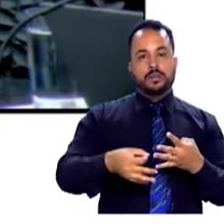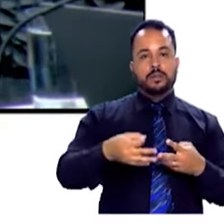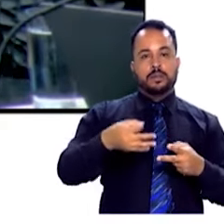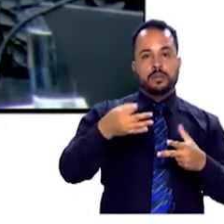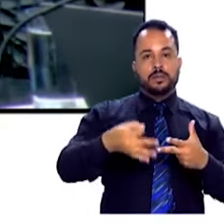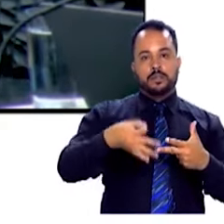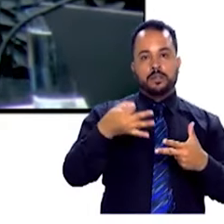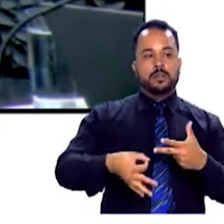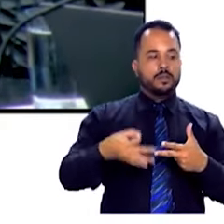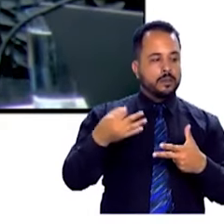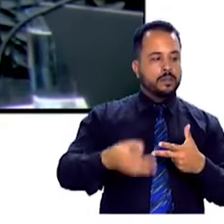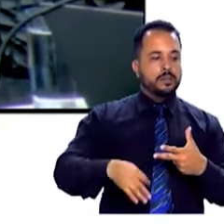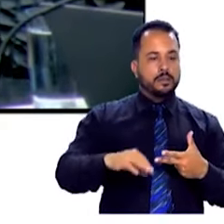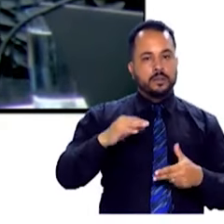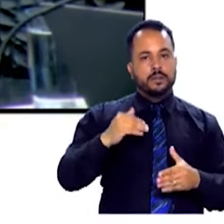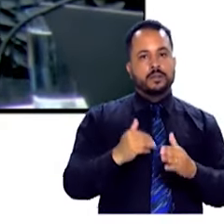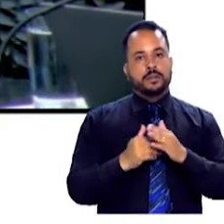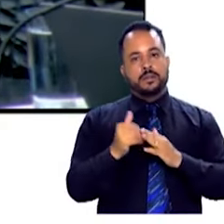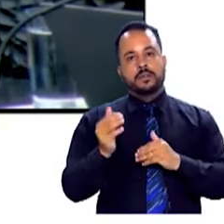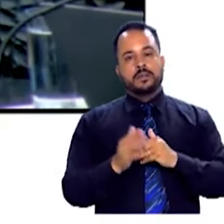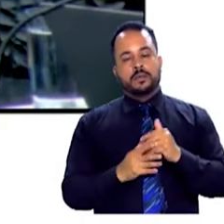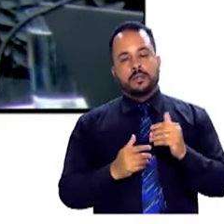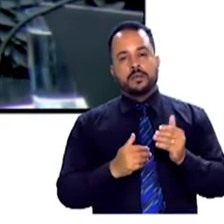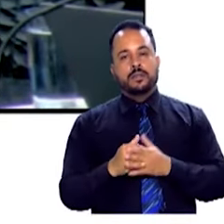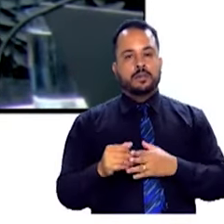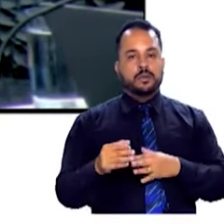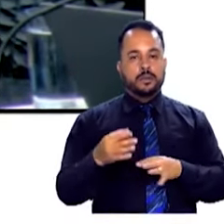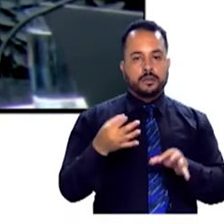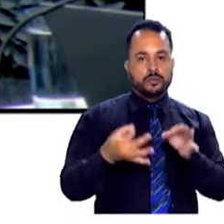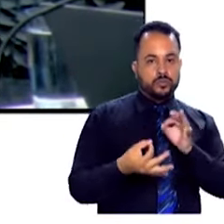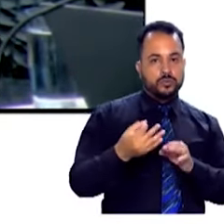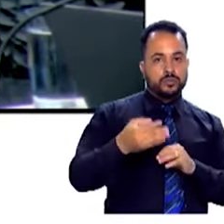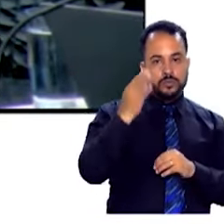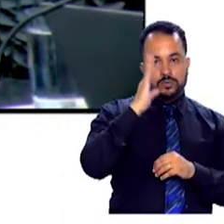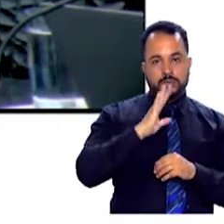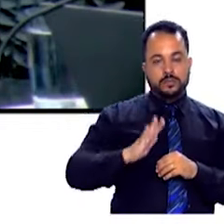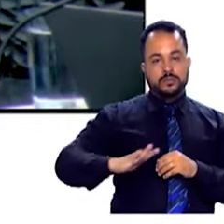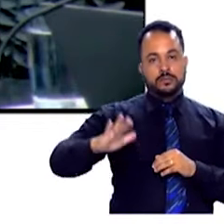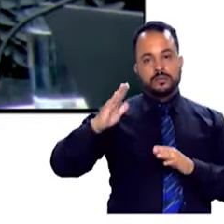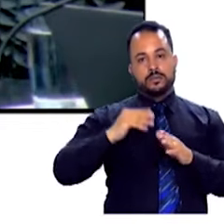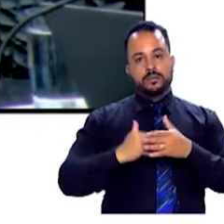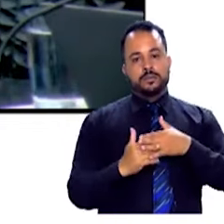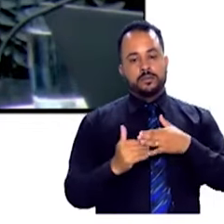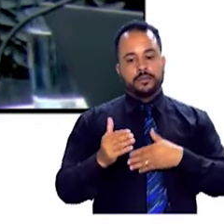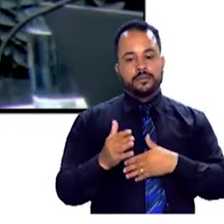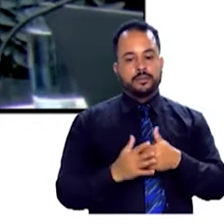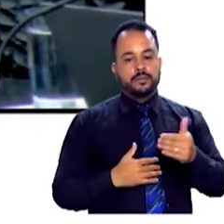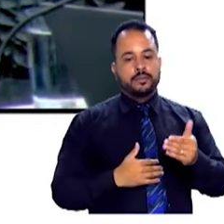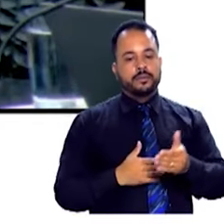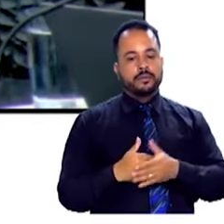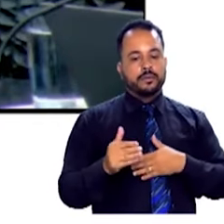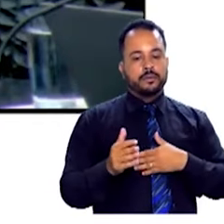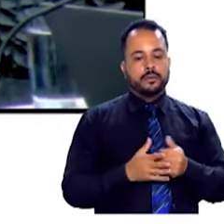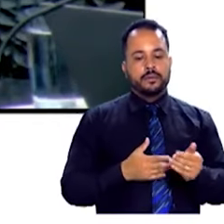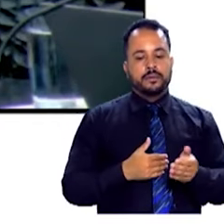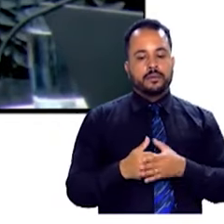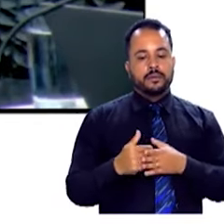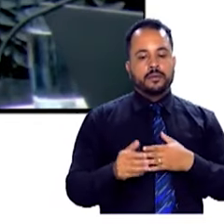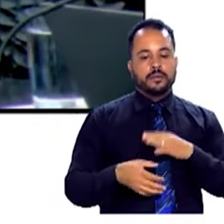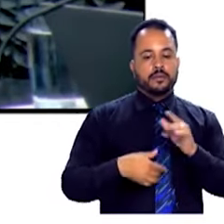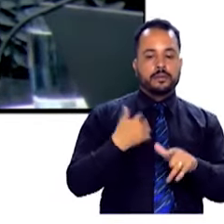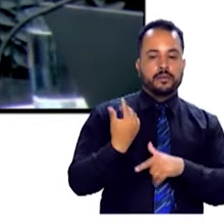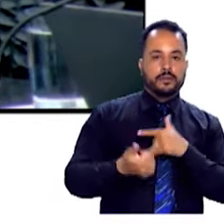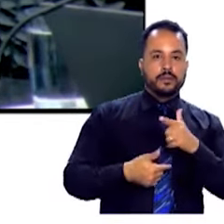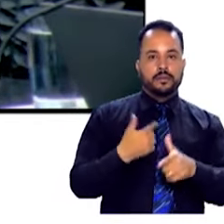da da ecia da justiça brasileira das juas dos jues brasileiros pelo trabalho